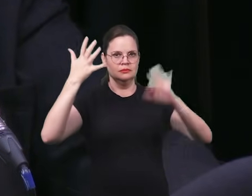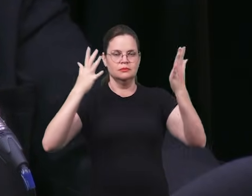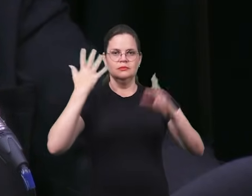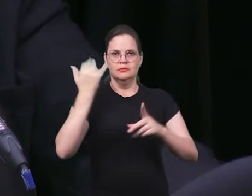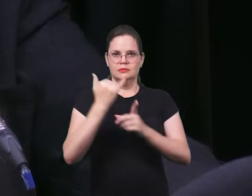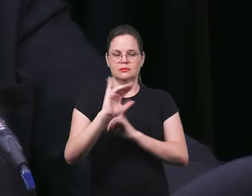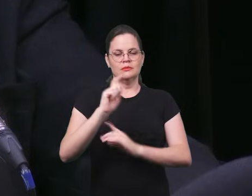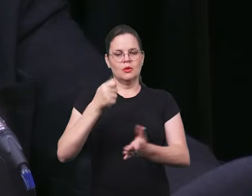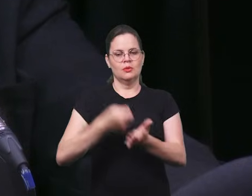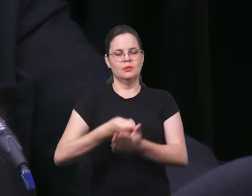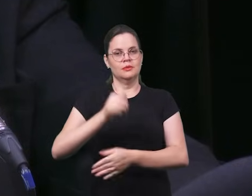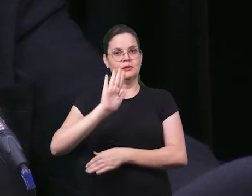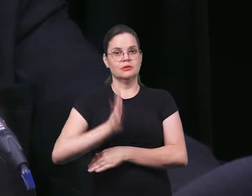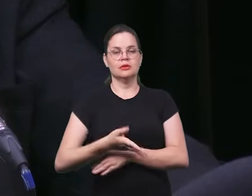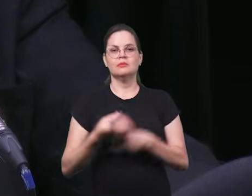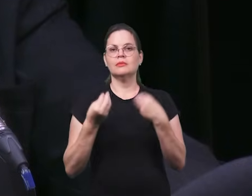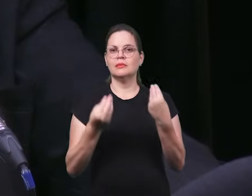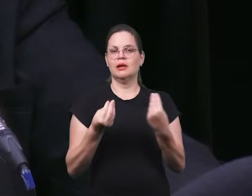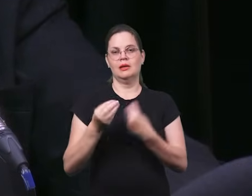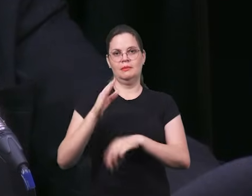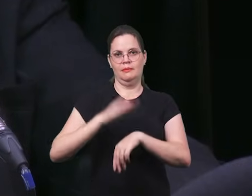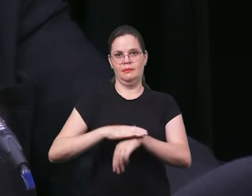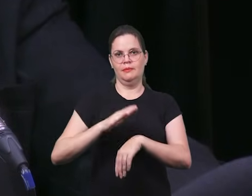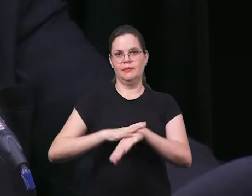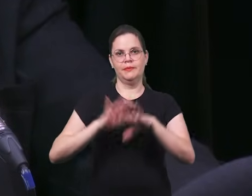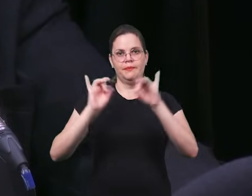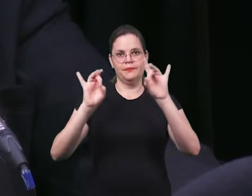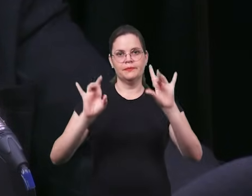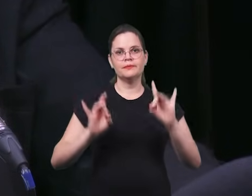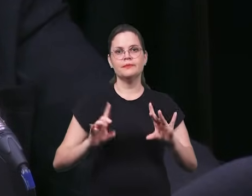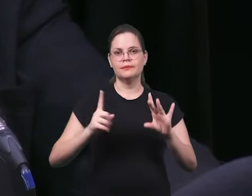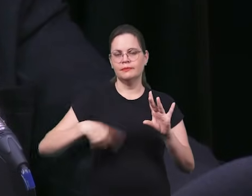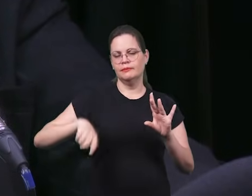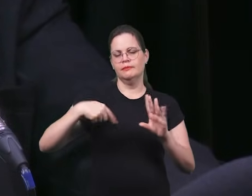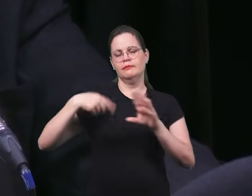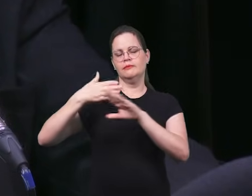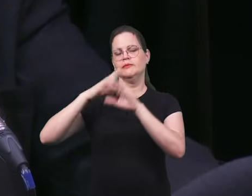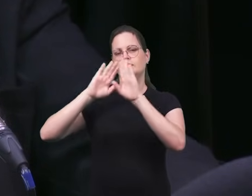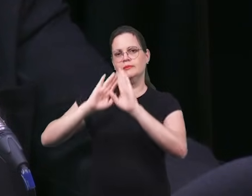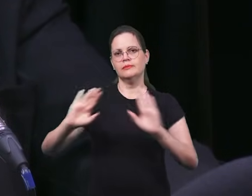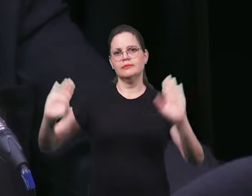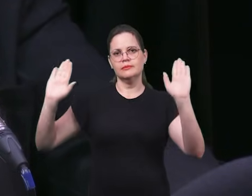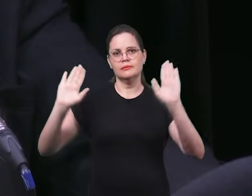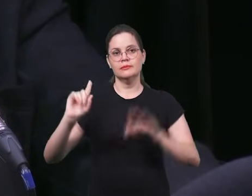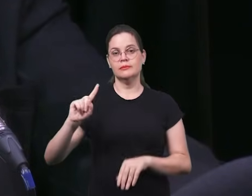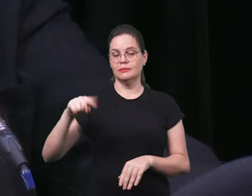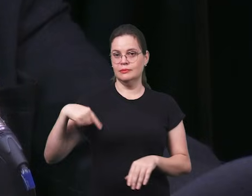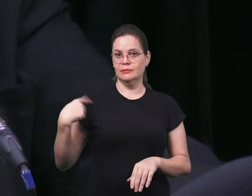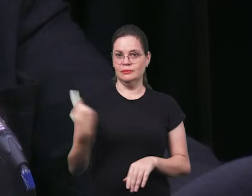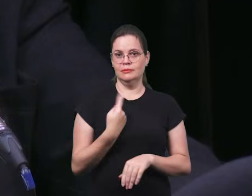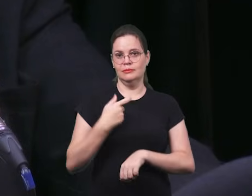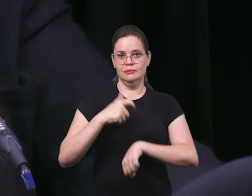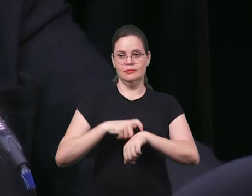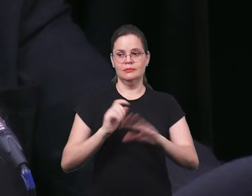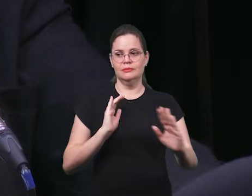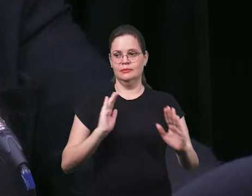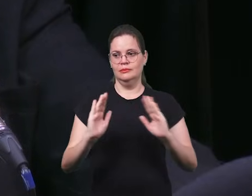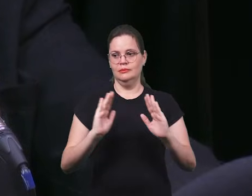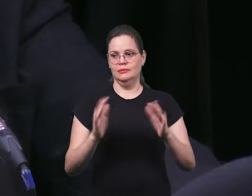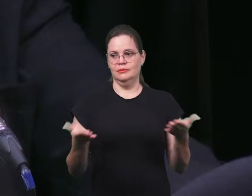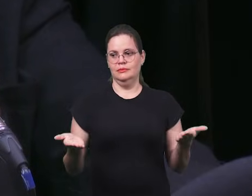se cumprido, Isso. para que esse momento possa ocorrer e nós estejamos na eternidade. Então nós estamos chegando a esse